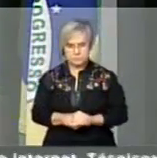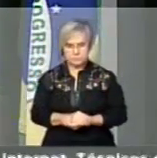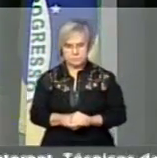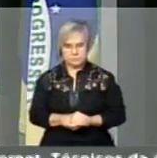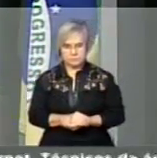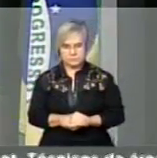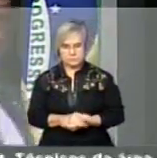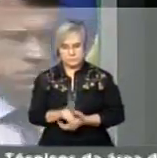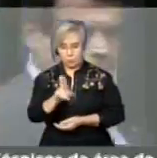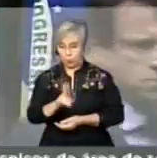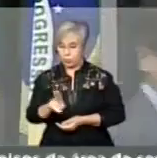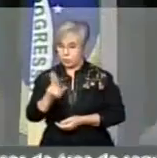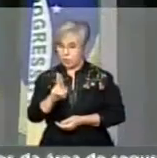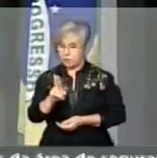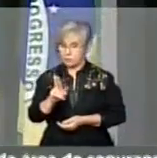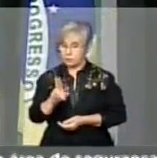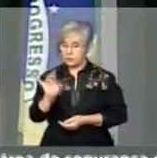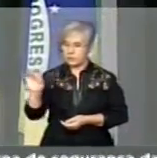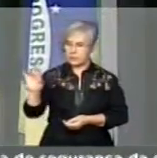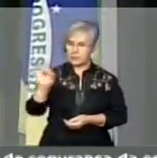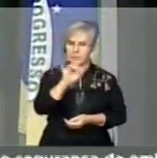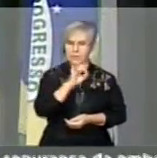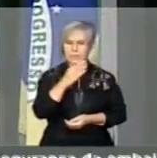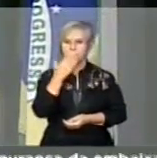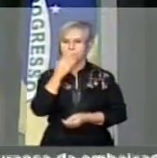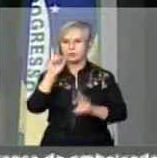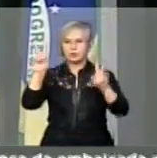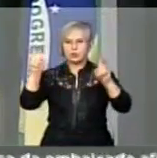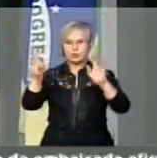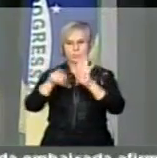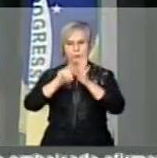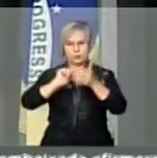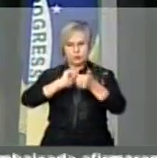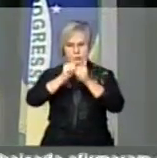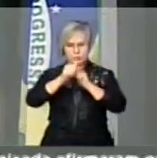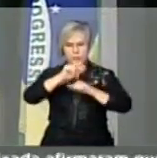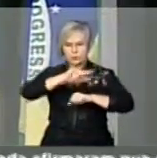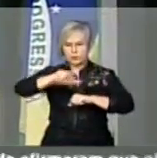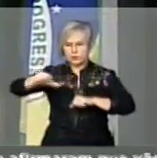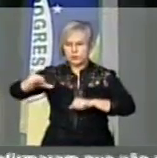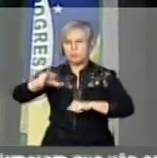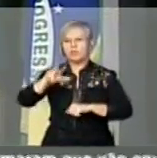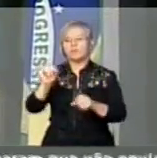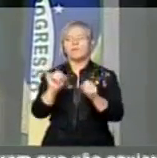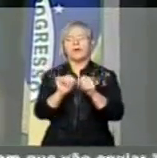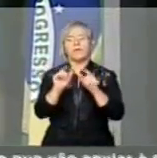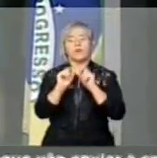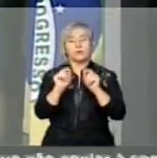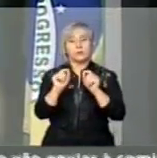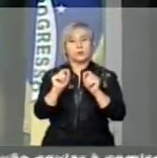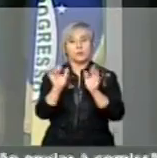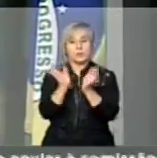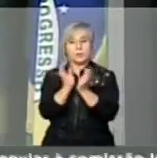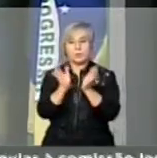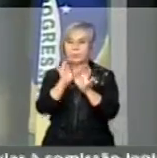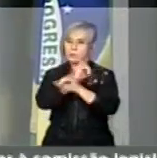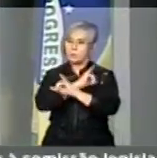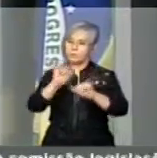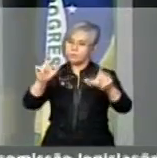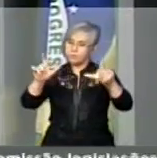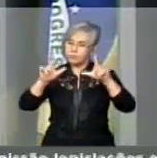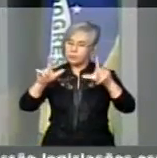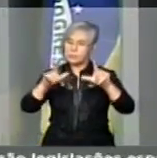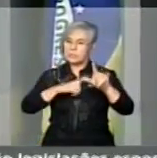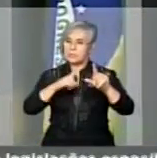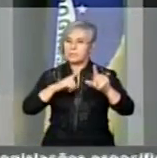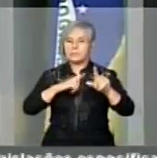ao usar como referência cada seção de modalidade desportiva, fará com que os veículos tenham acesso a um volume elevado